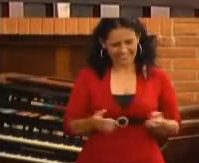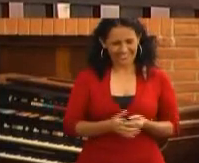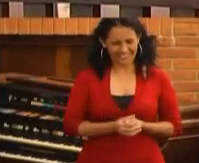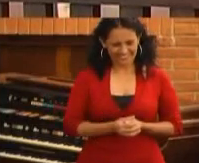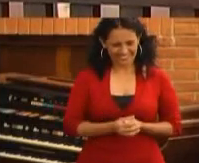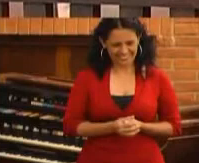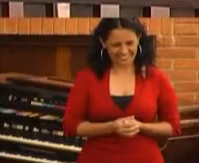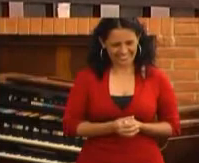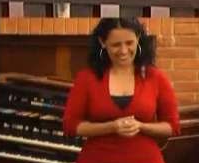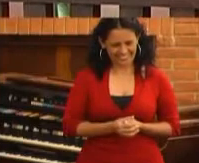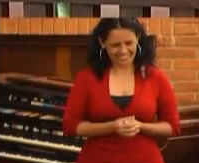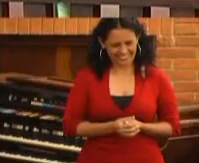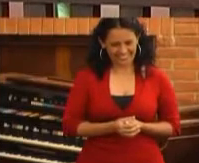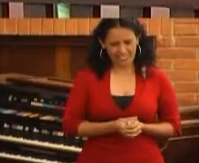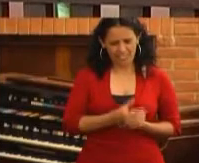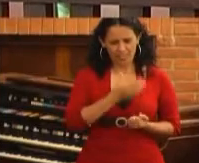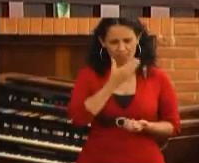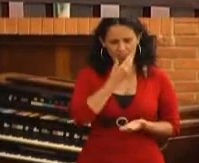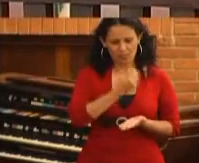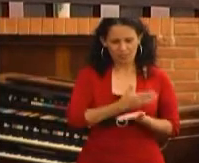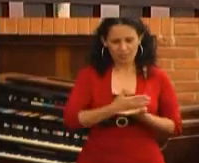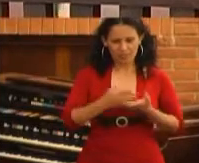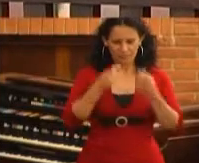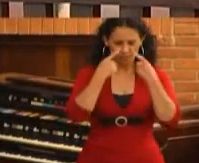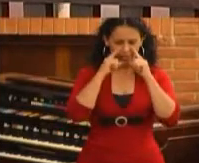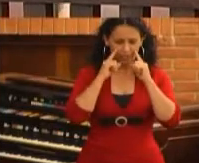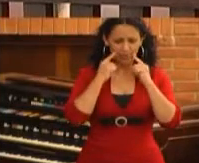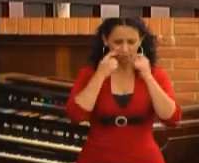Foi tão lindo ver Deus operar na vida do Moacir.